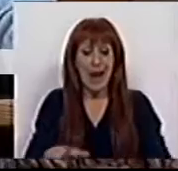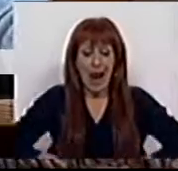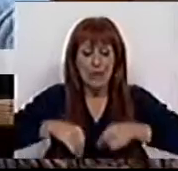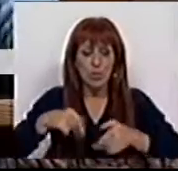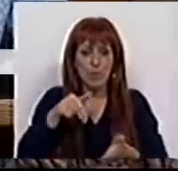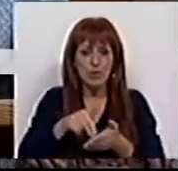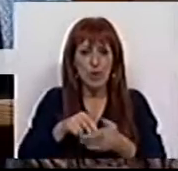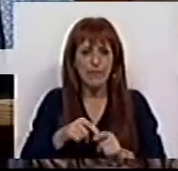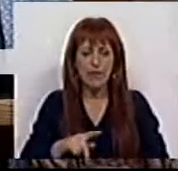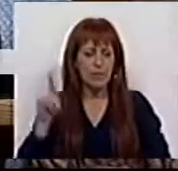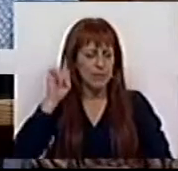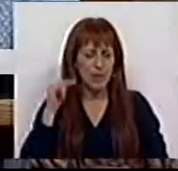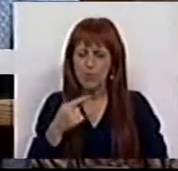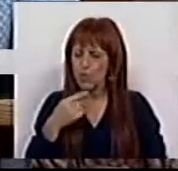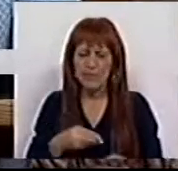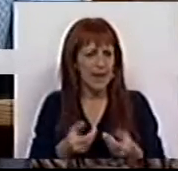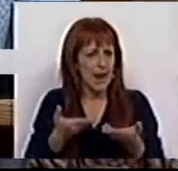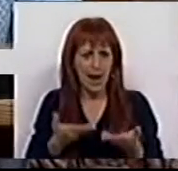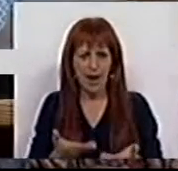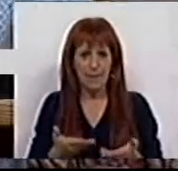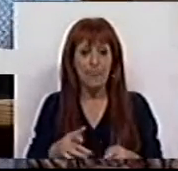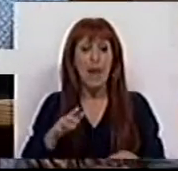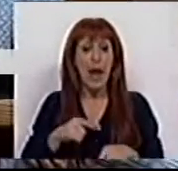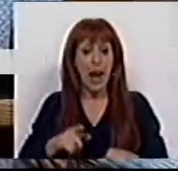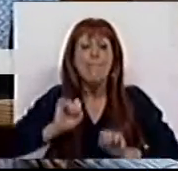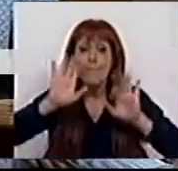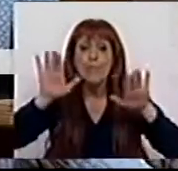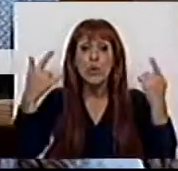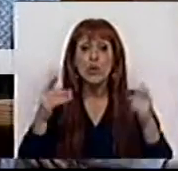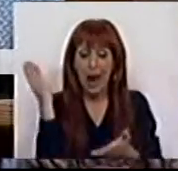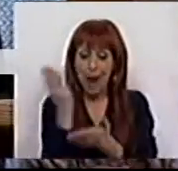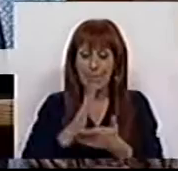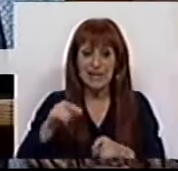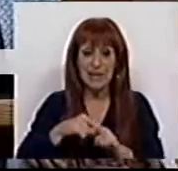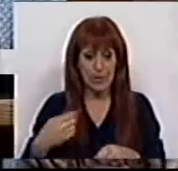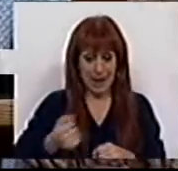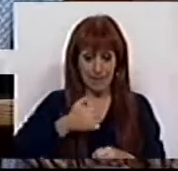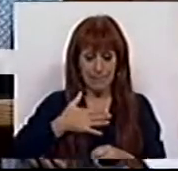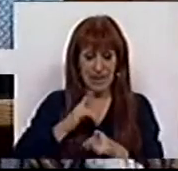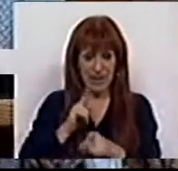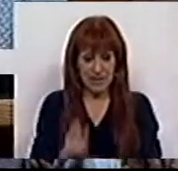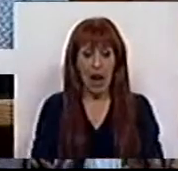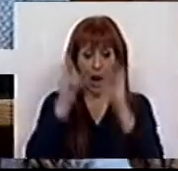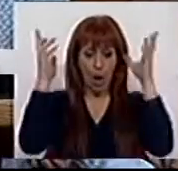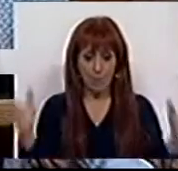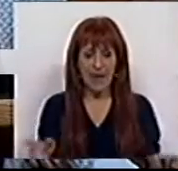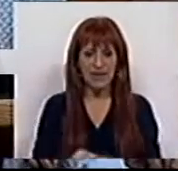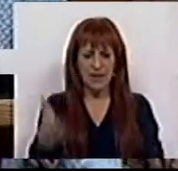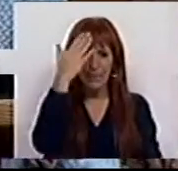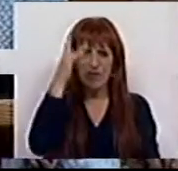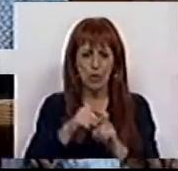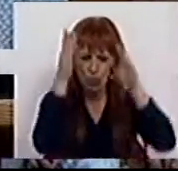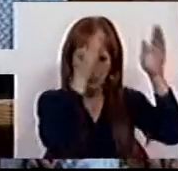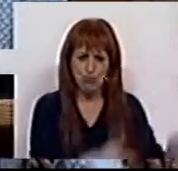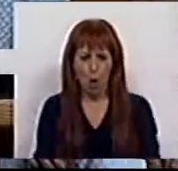assume uma posição chave nesta matéria. É possível, a partir desta empresa, aumentar a